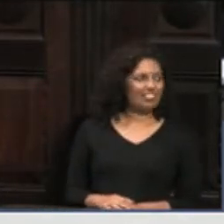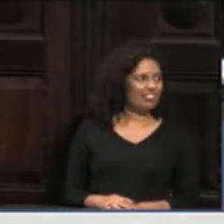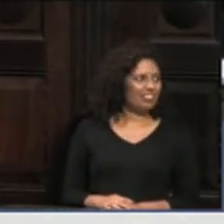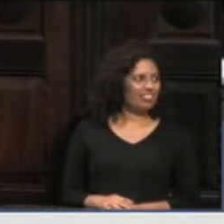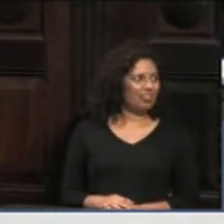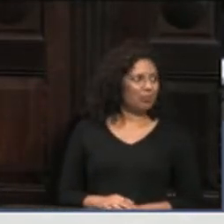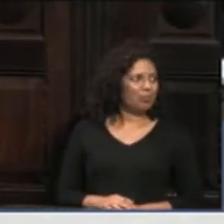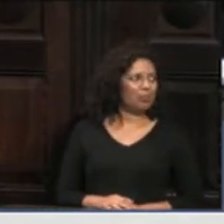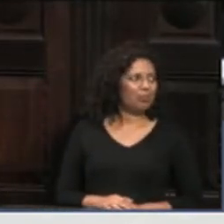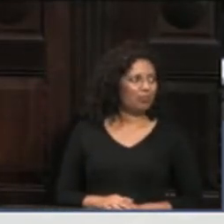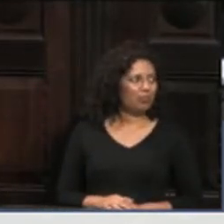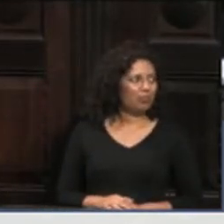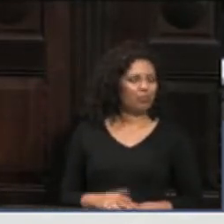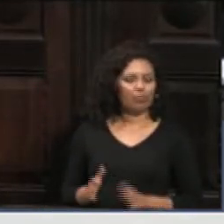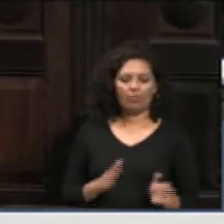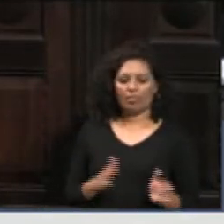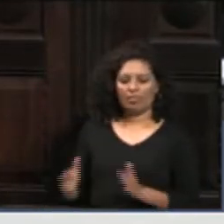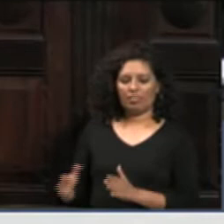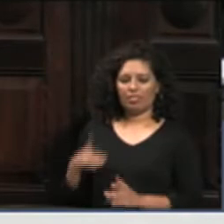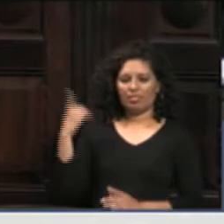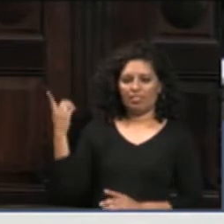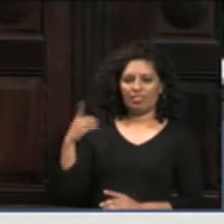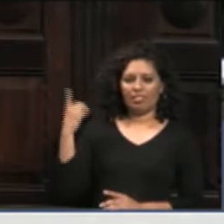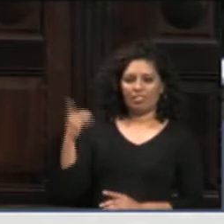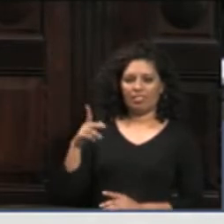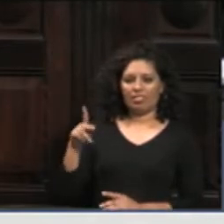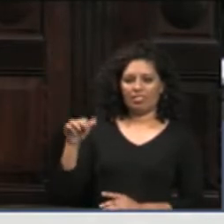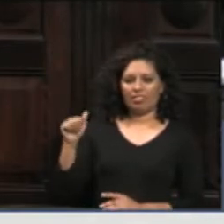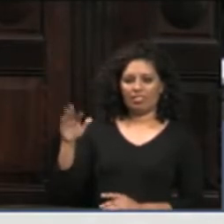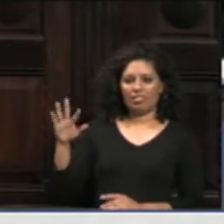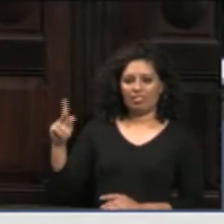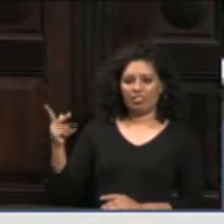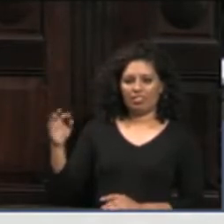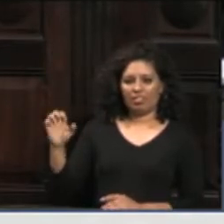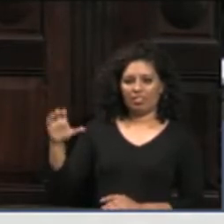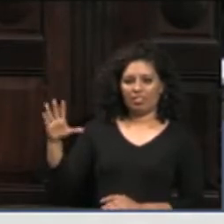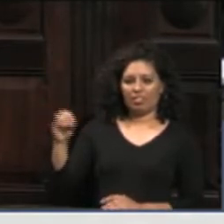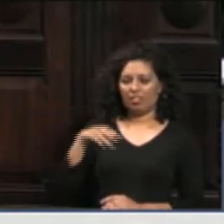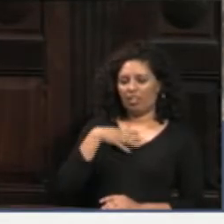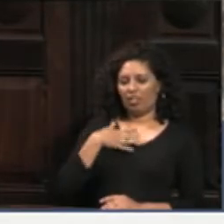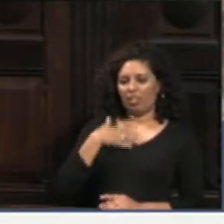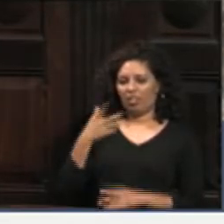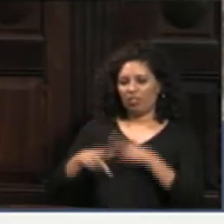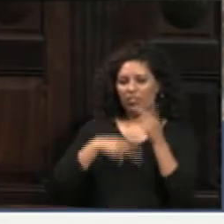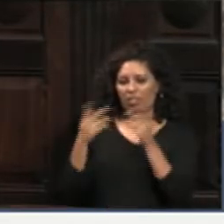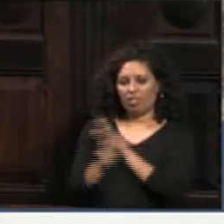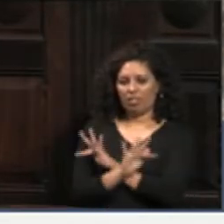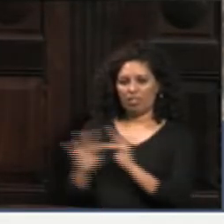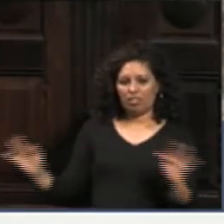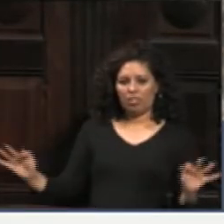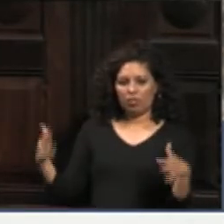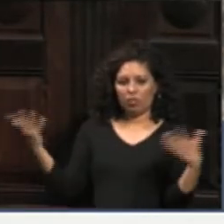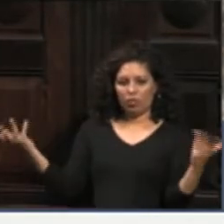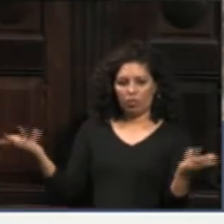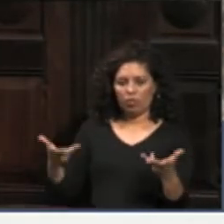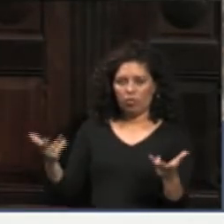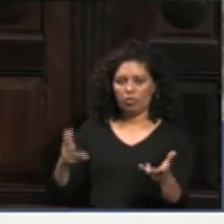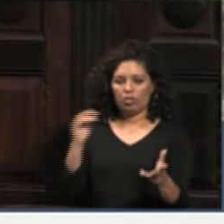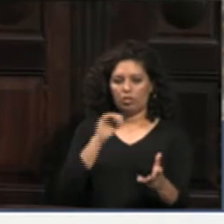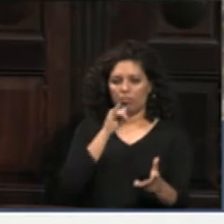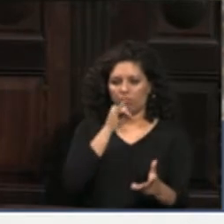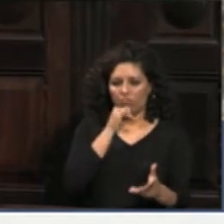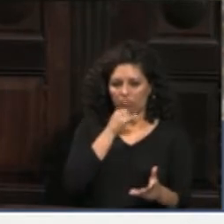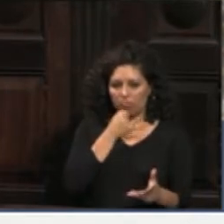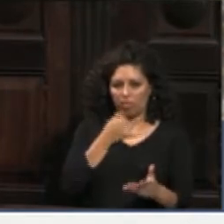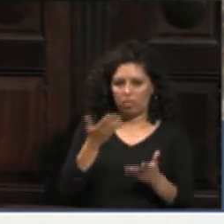deputado... Pela ordem, deputado Márcio Pacheco. Senhor presidente, eu quero apenas fazer um registro. Hoje, com pesar, eu